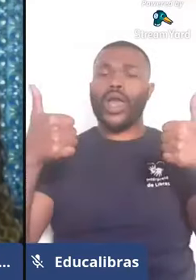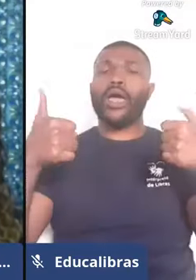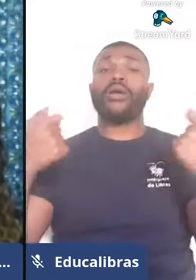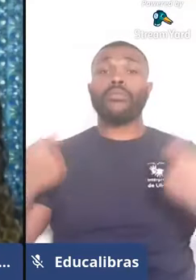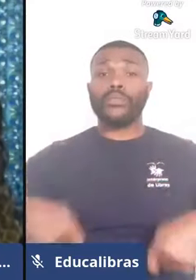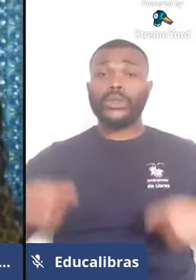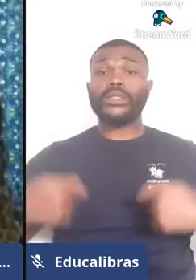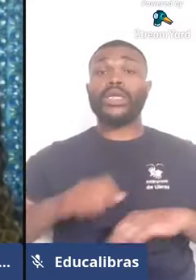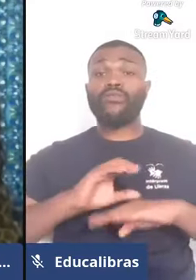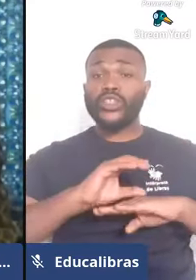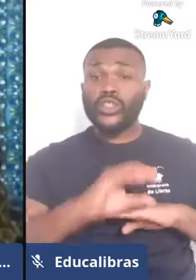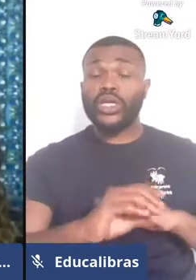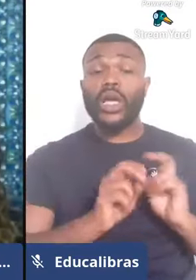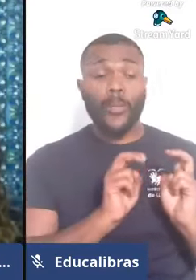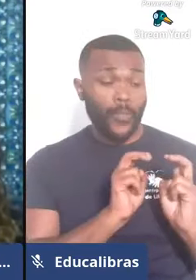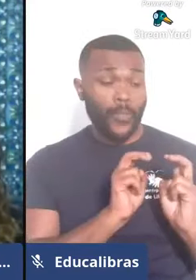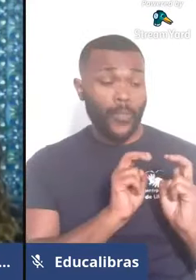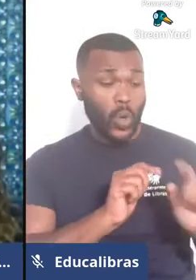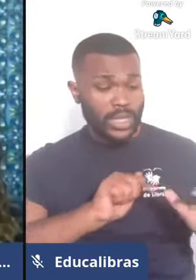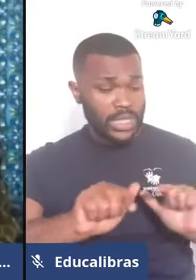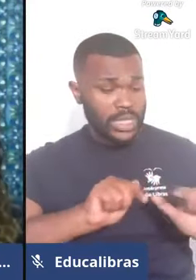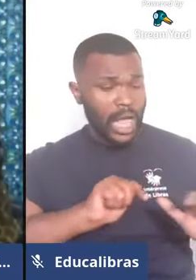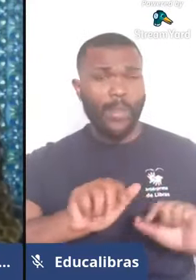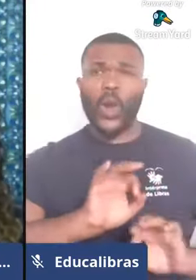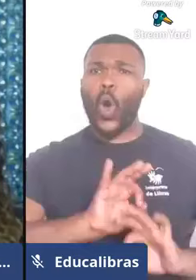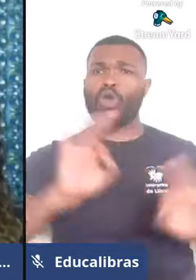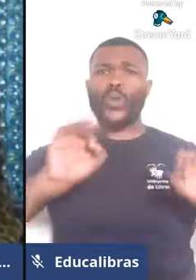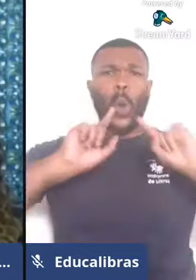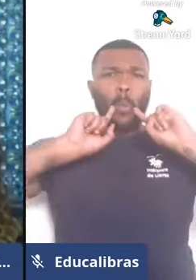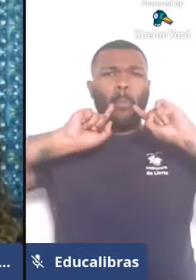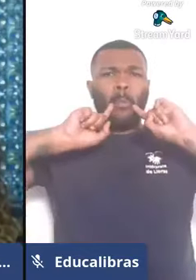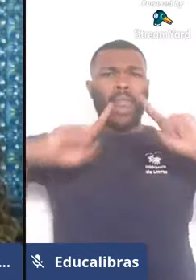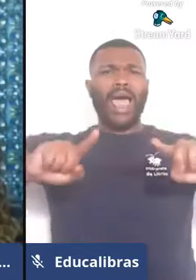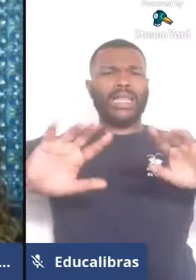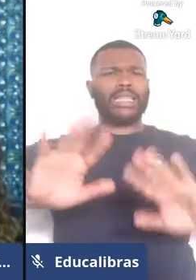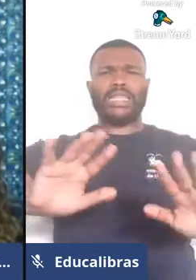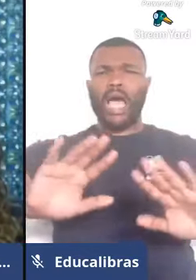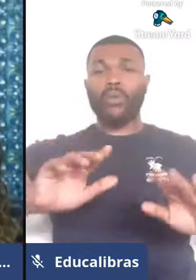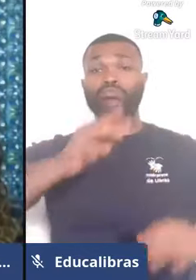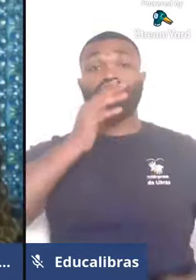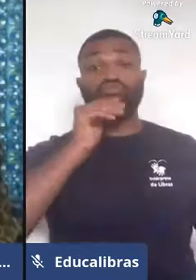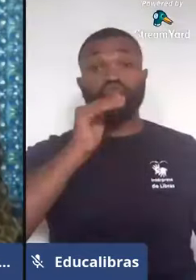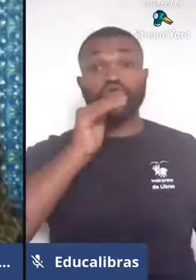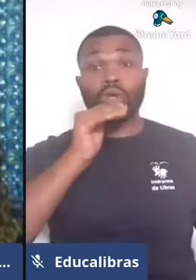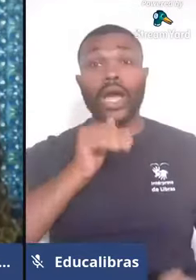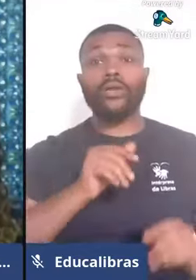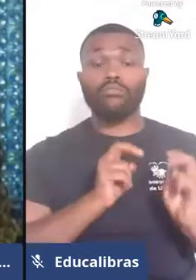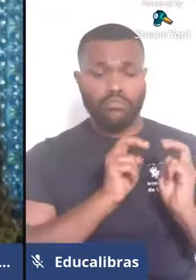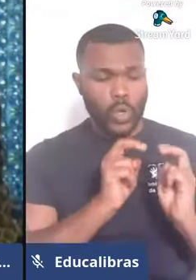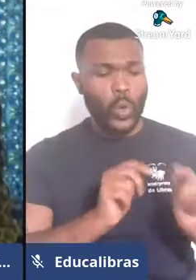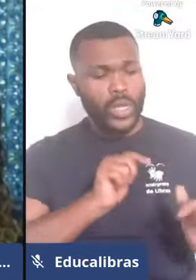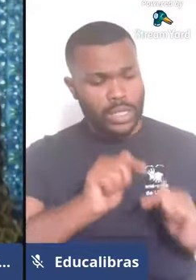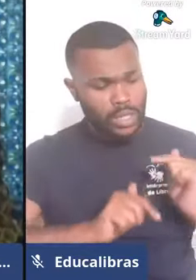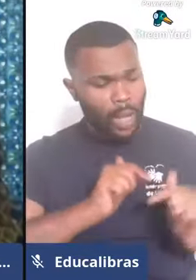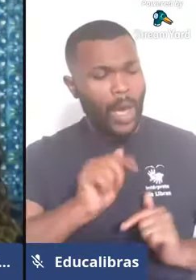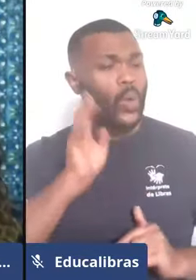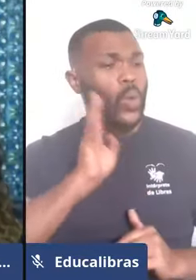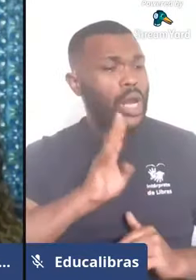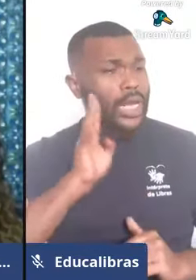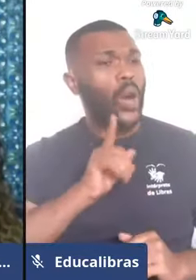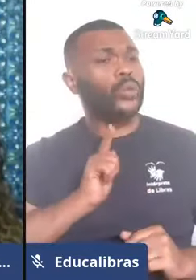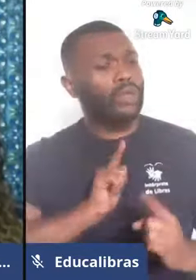faz um trabalho incrível, né? Não aqui criticando, porque o pessoal do metrô tem um trabalho muito bacana, eles têm uma escuta muito